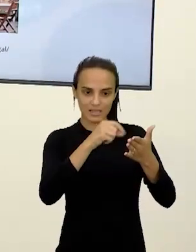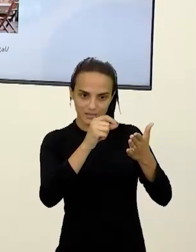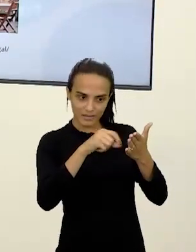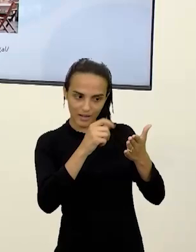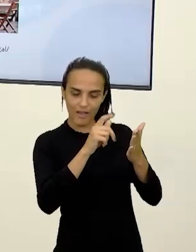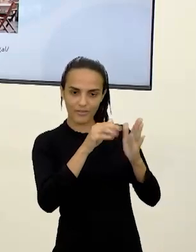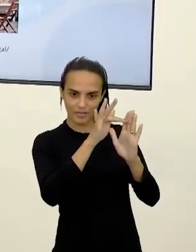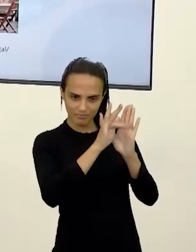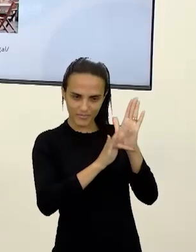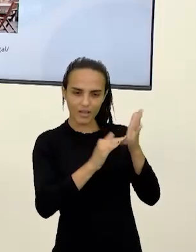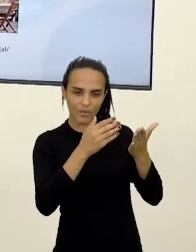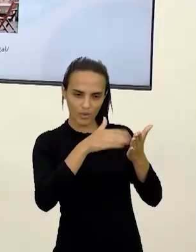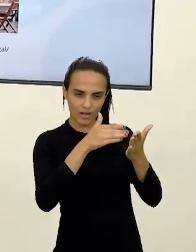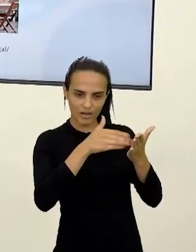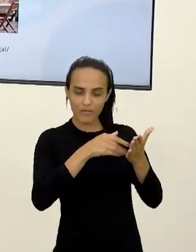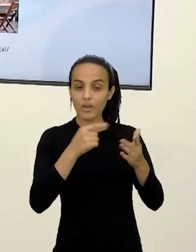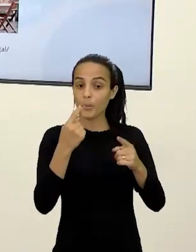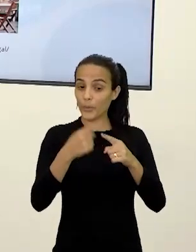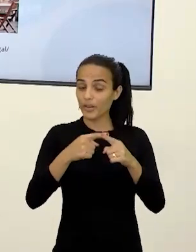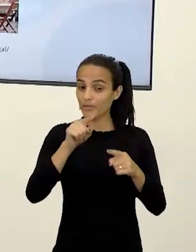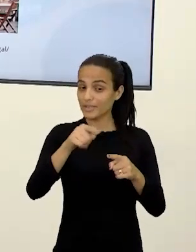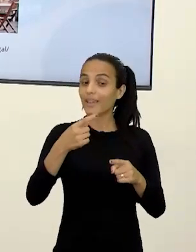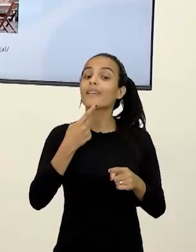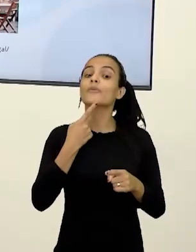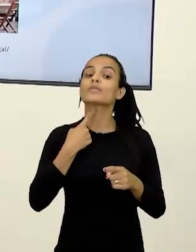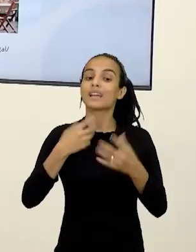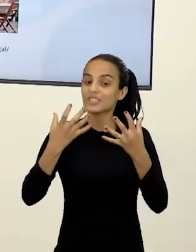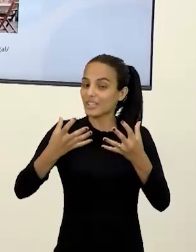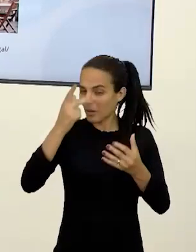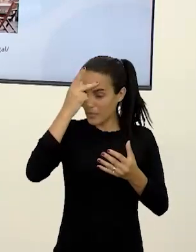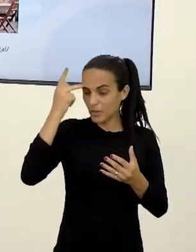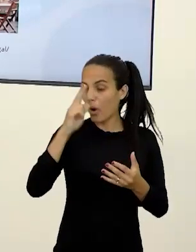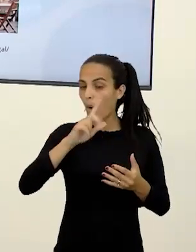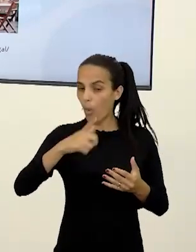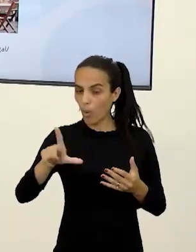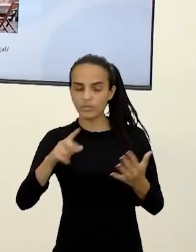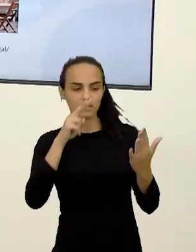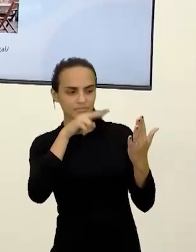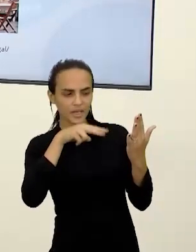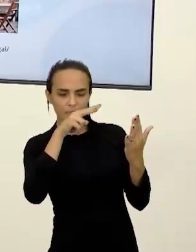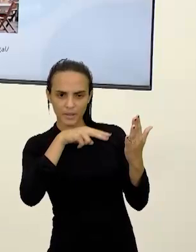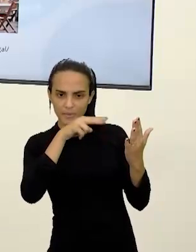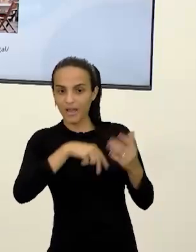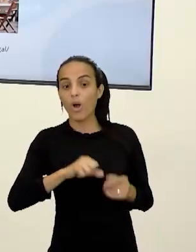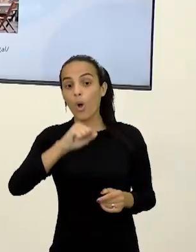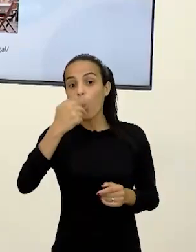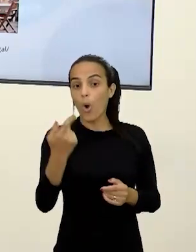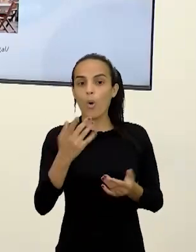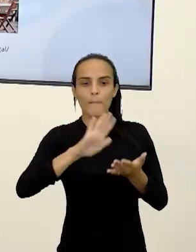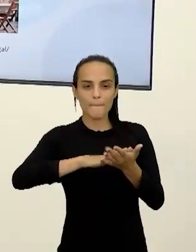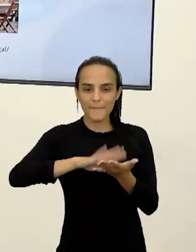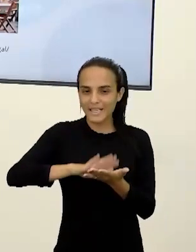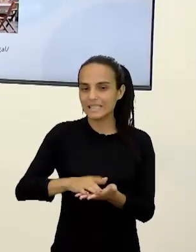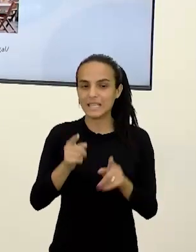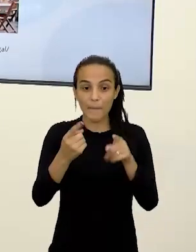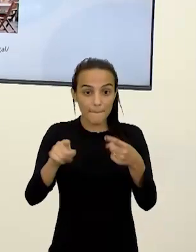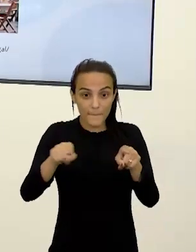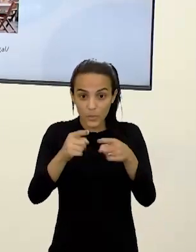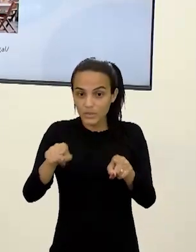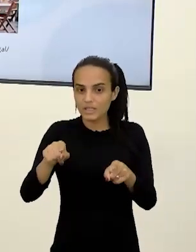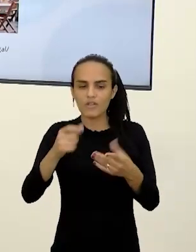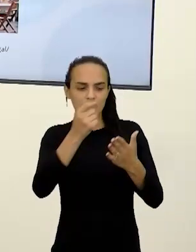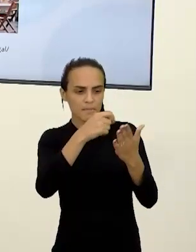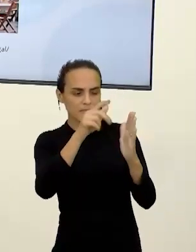outras pessoas tenham contato com esse livro, né? Se eu escrevo uma música, sou uma banda, eu quero que as pessoas escutem minha música, eu quero que elas reproduzam por